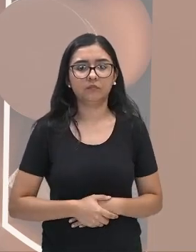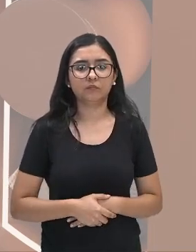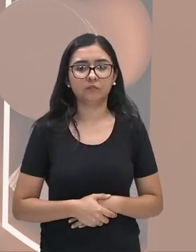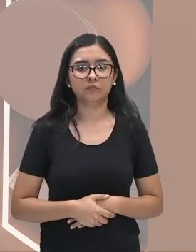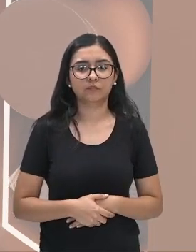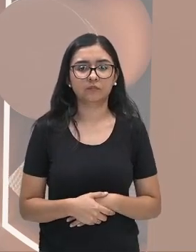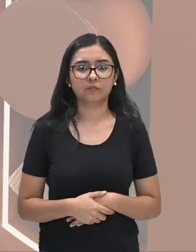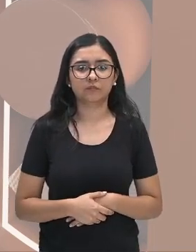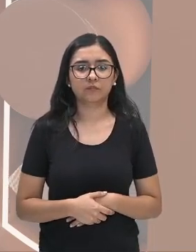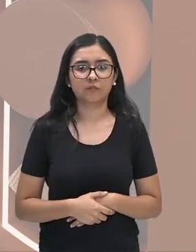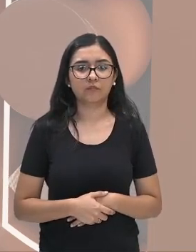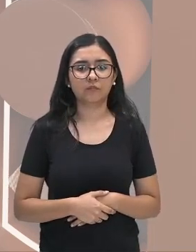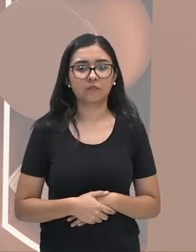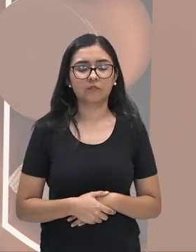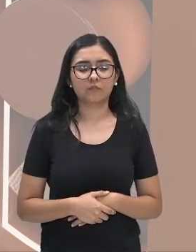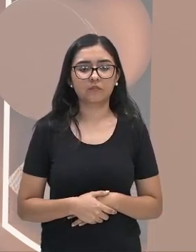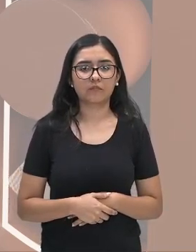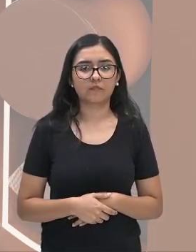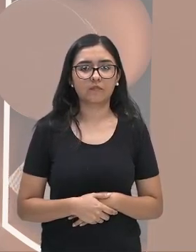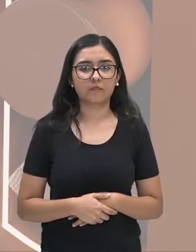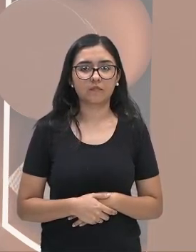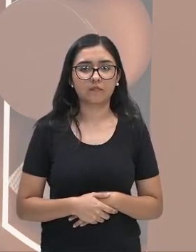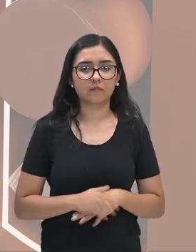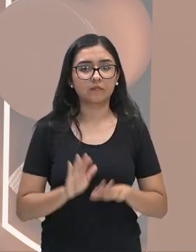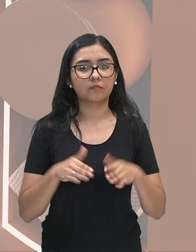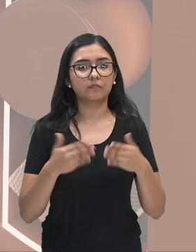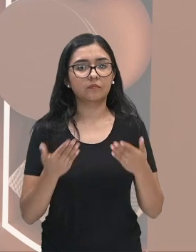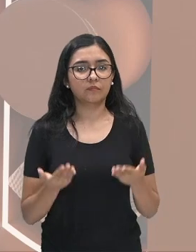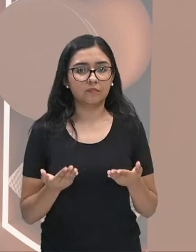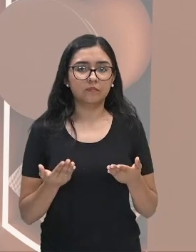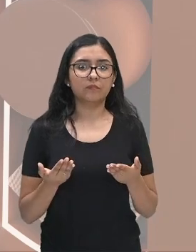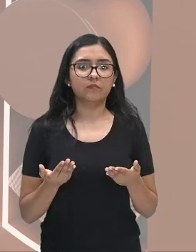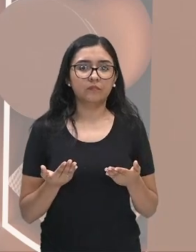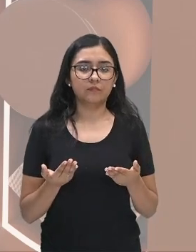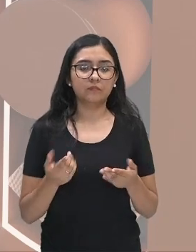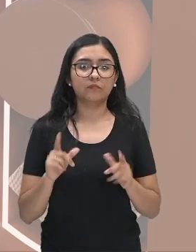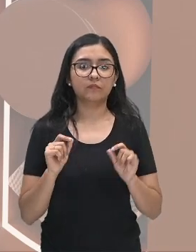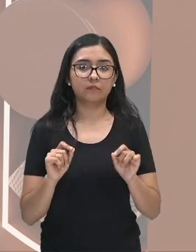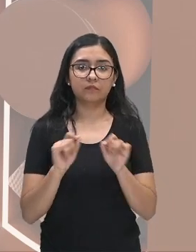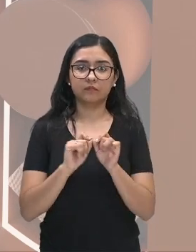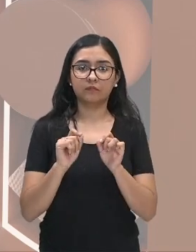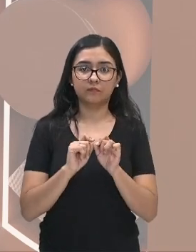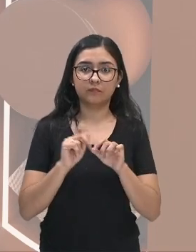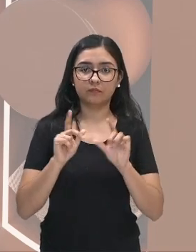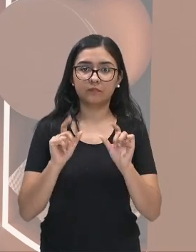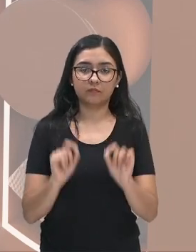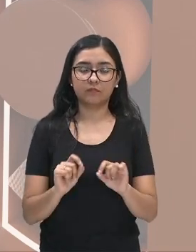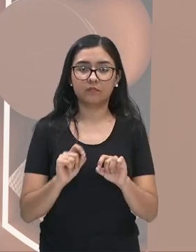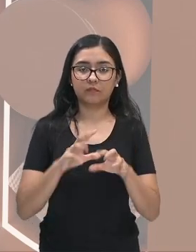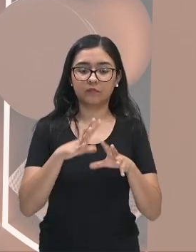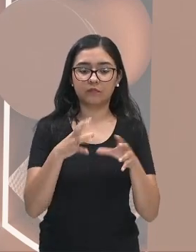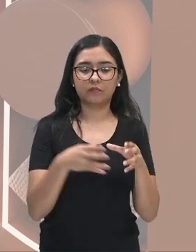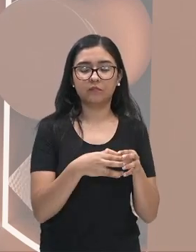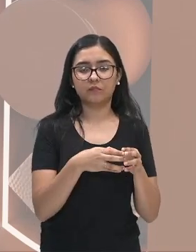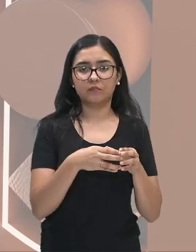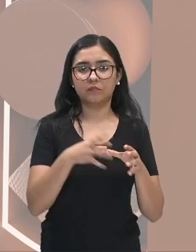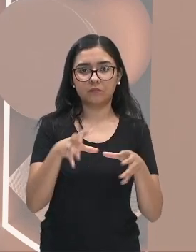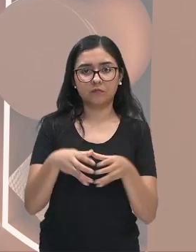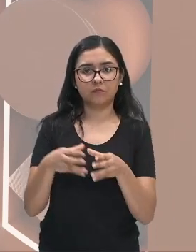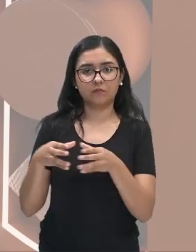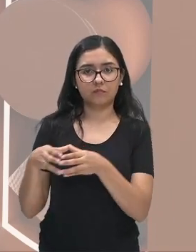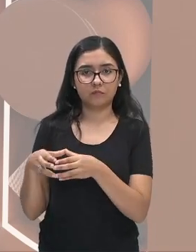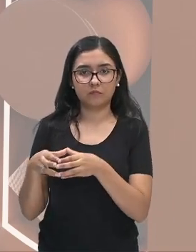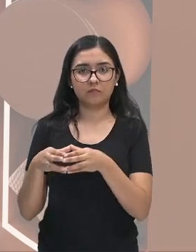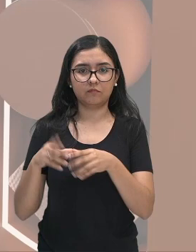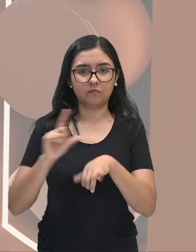cogitação. Então, esse fato é que vai, então, fazer com que os grupos, né, as